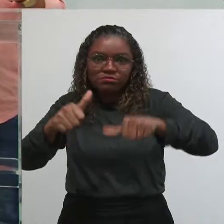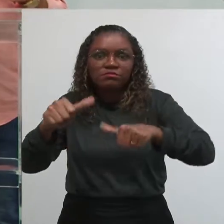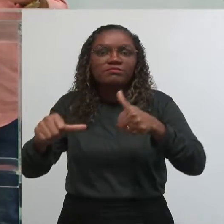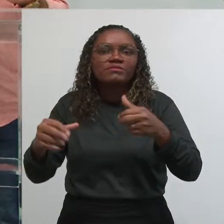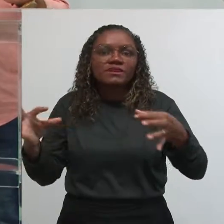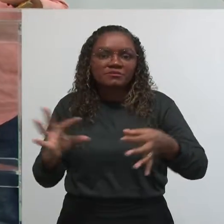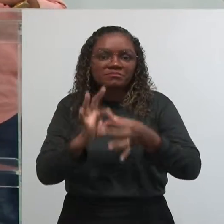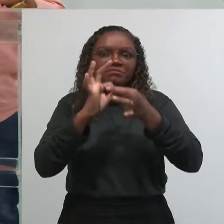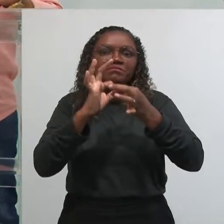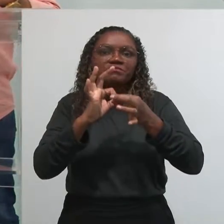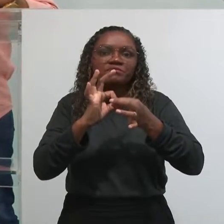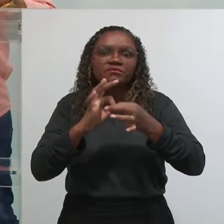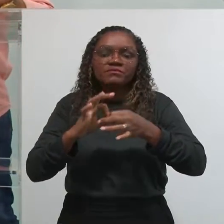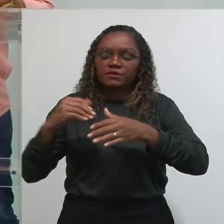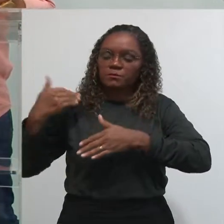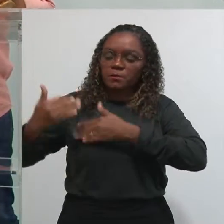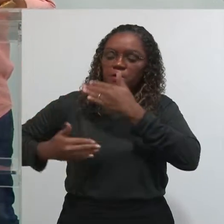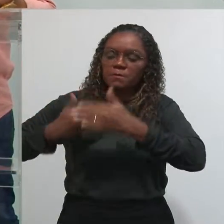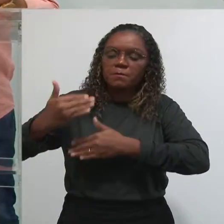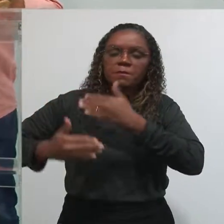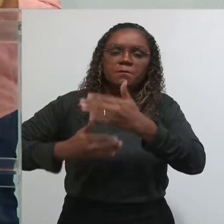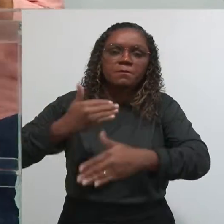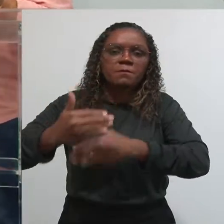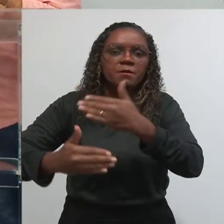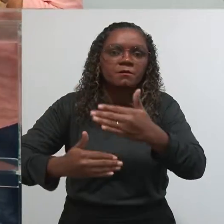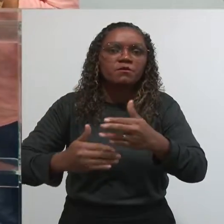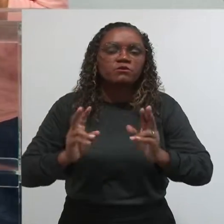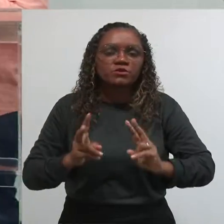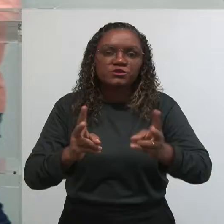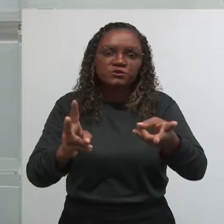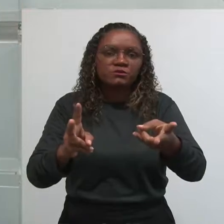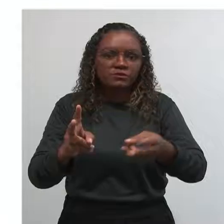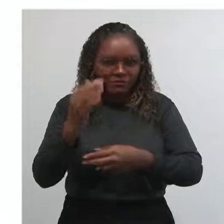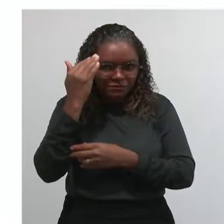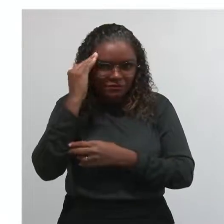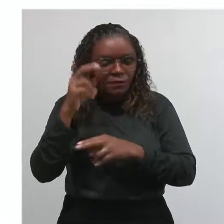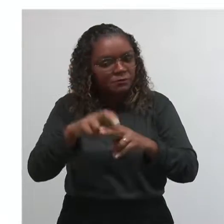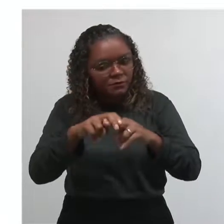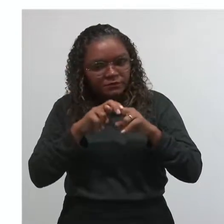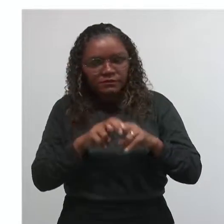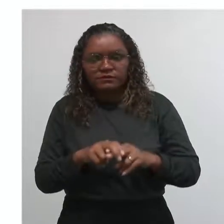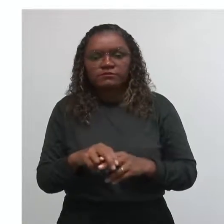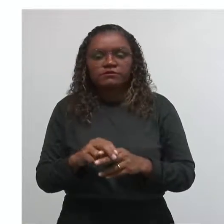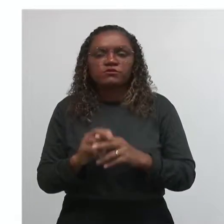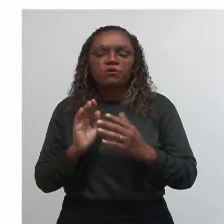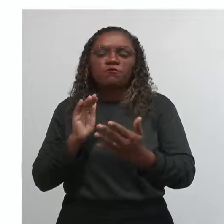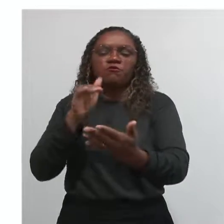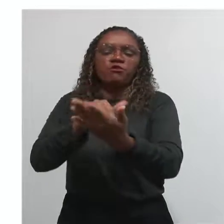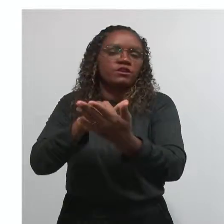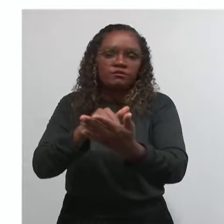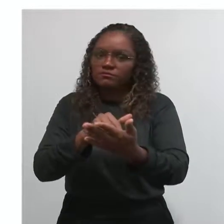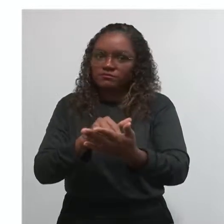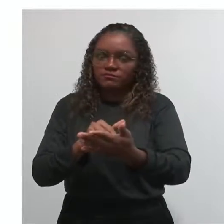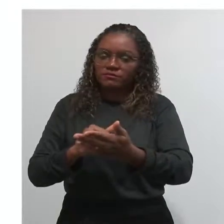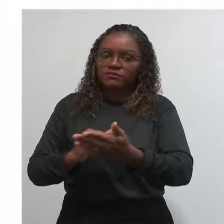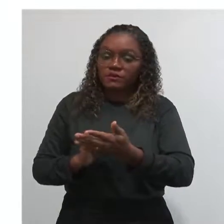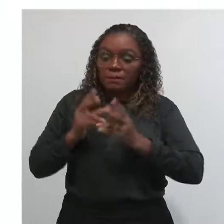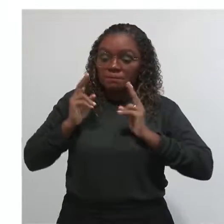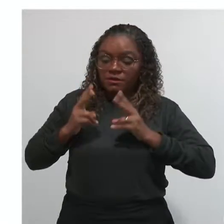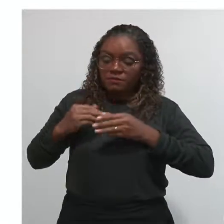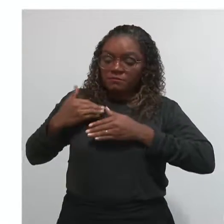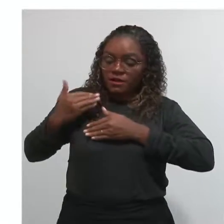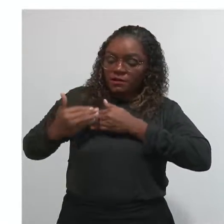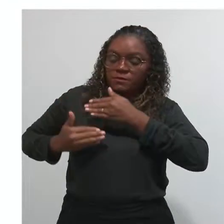Você está avaliando ao longo de todo o processo, tá? Então, por isso, ela não se restringe à etapa final do processo, ela acontece ao longo da execução